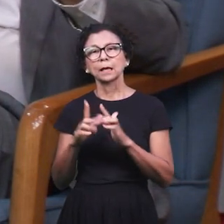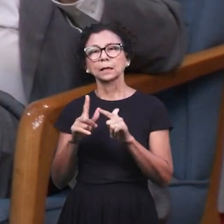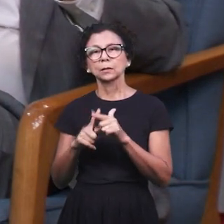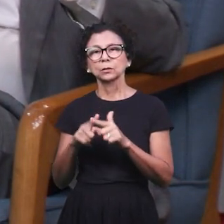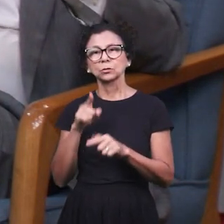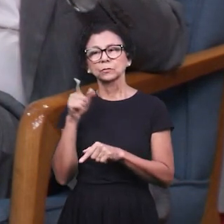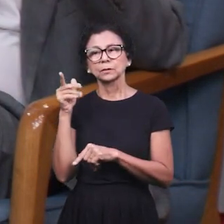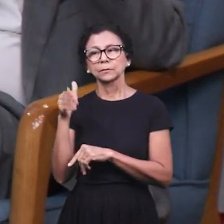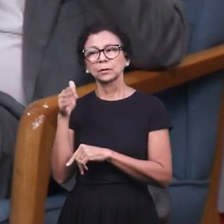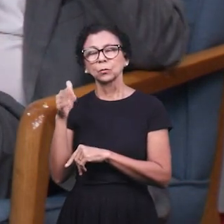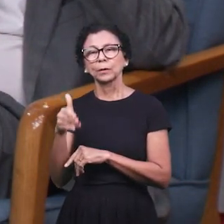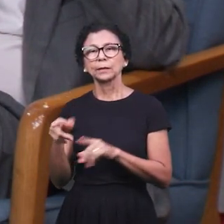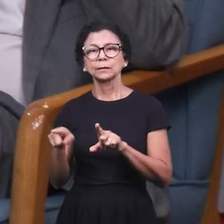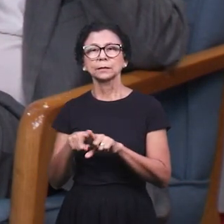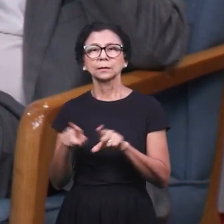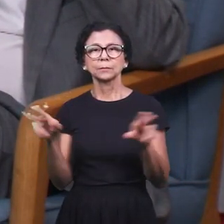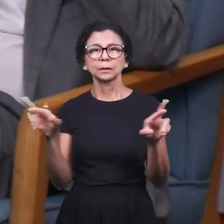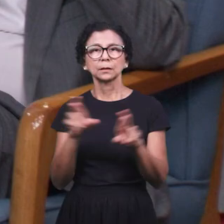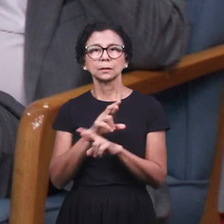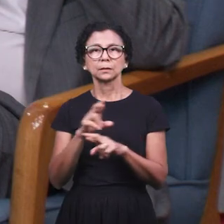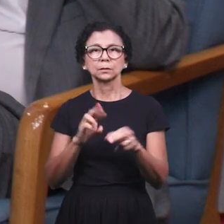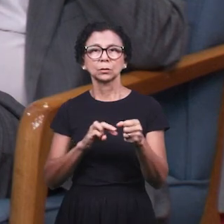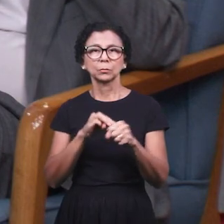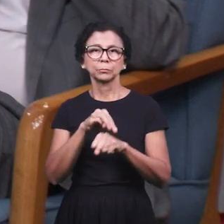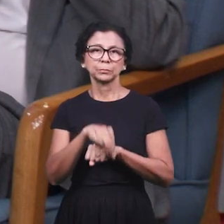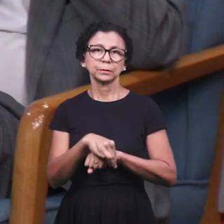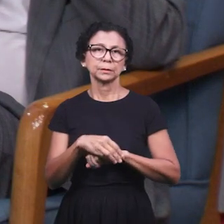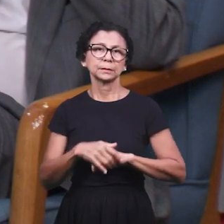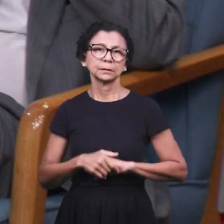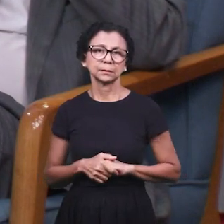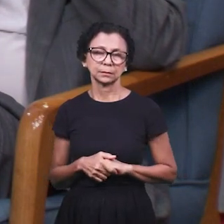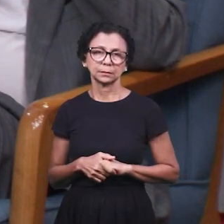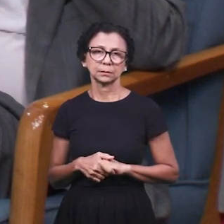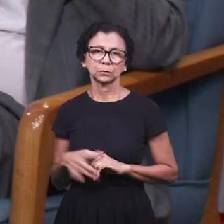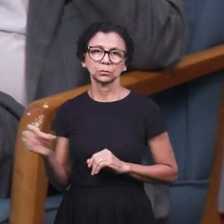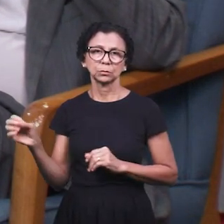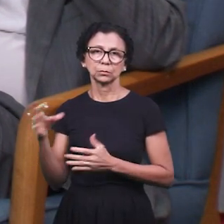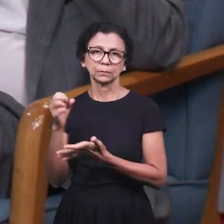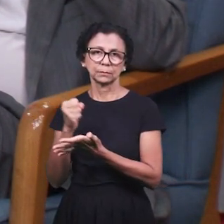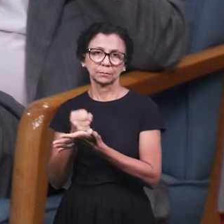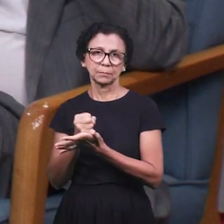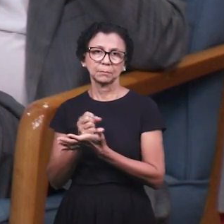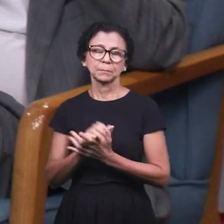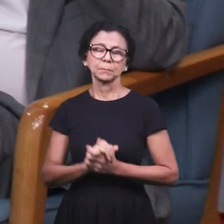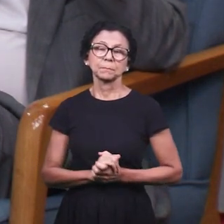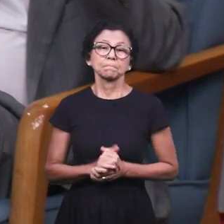também aborda o aspecto de ministérios, como nos fez ministros do novo pacto.